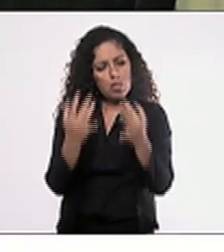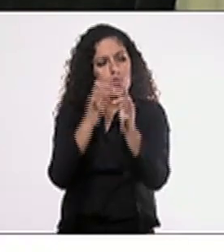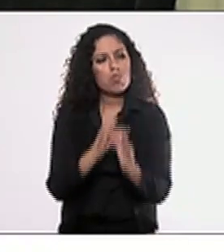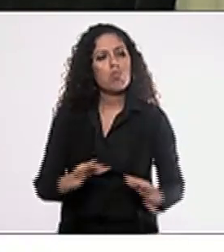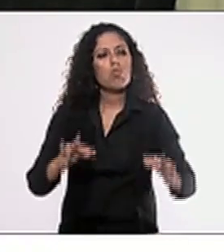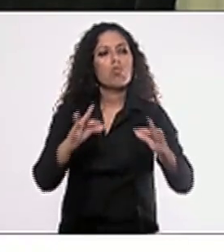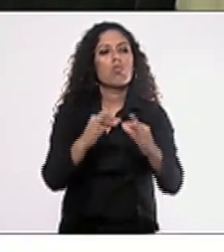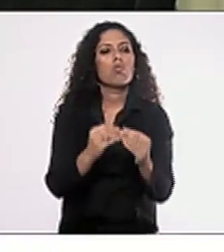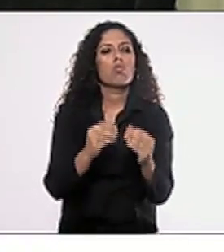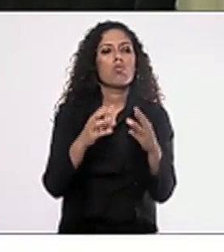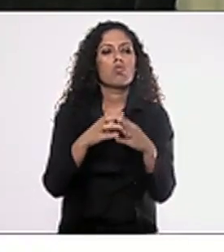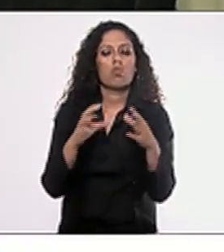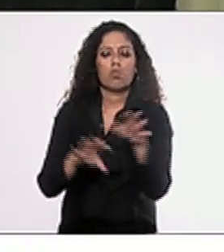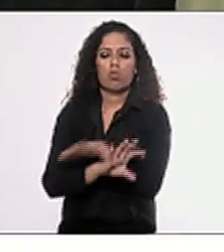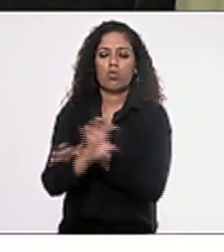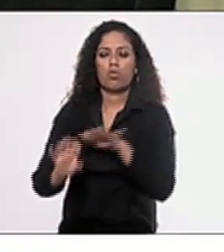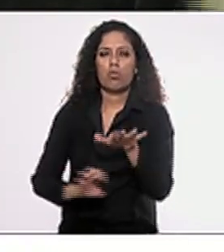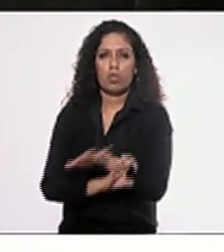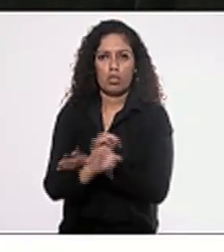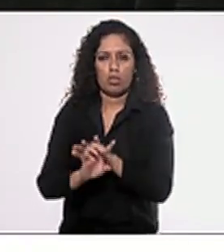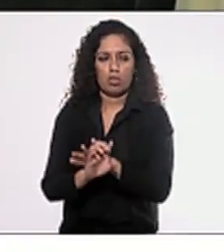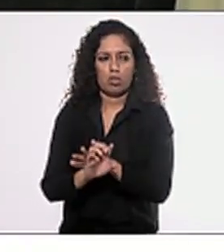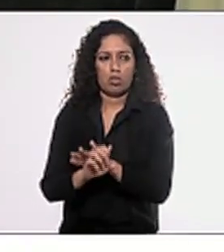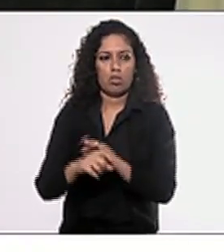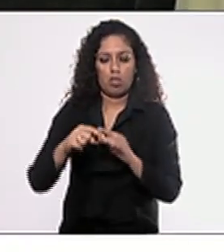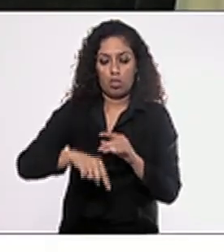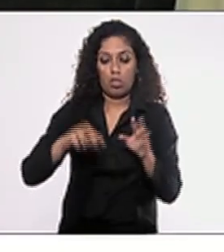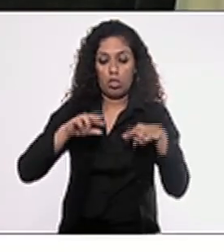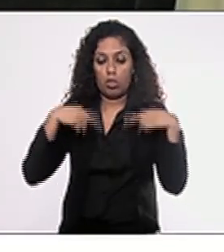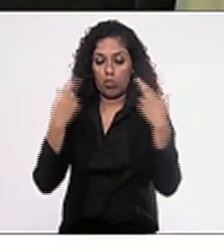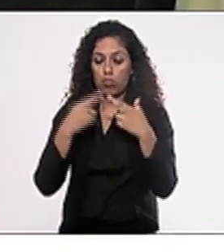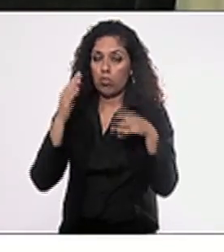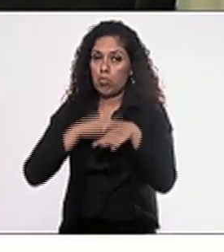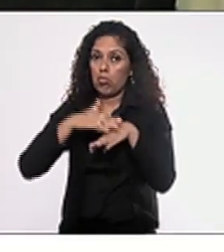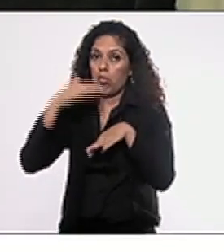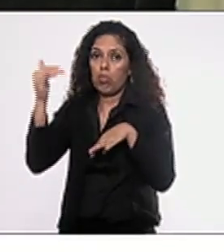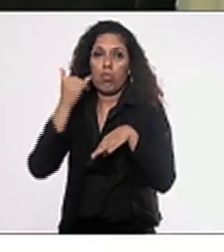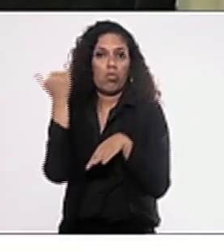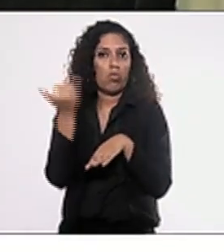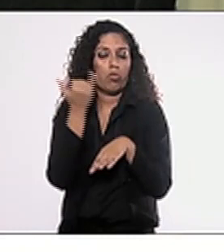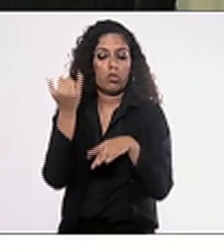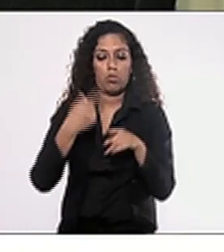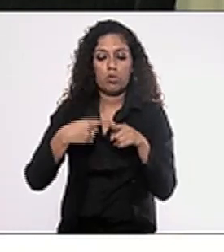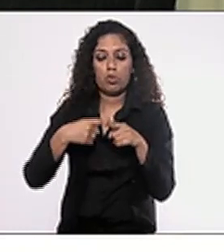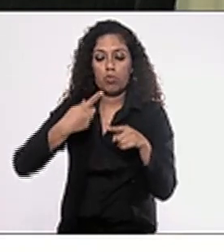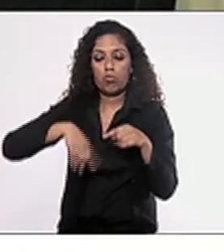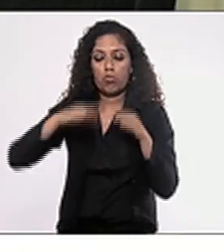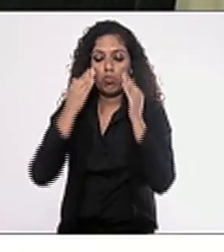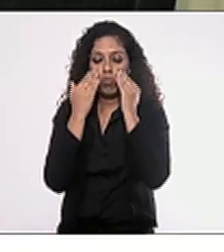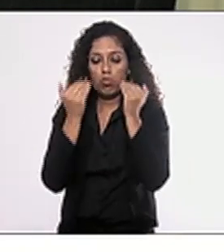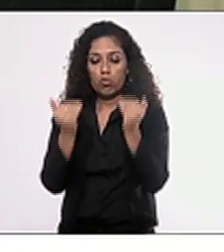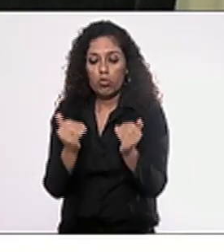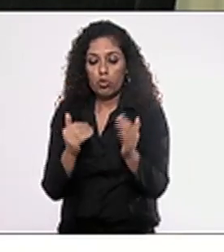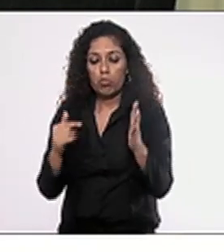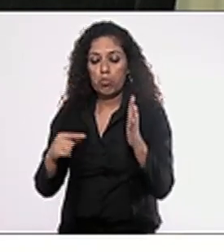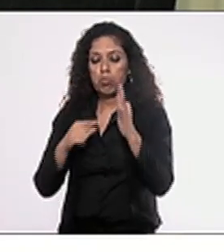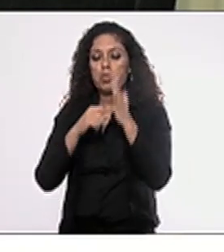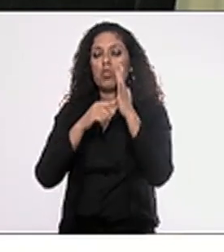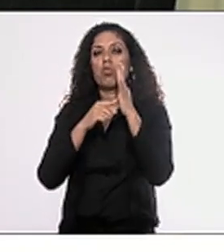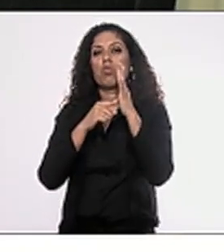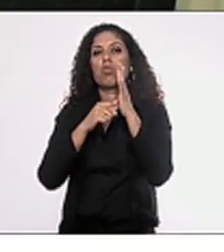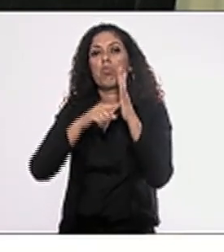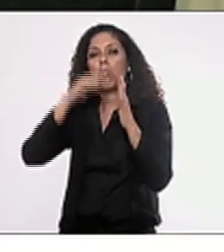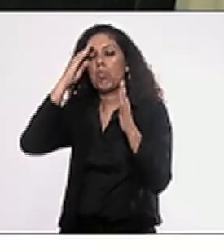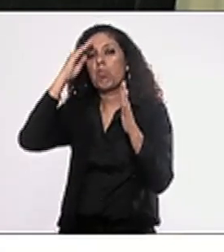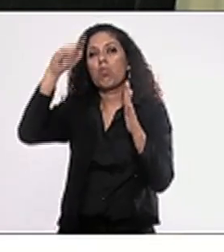com as concessionárias. Então, essa reunião vai ser fundamental para que a gente determine os objetivos com maior